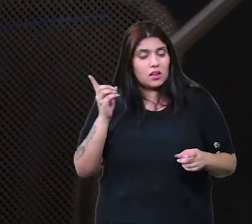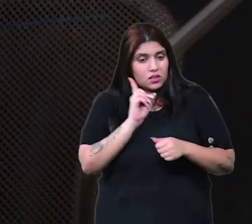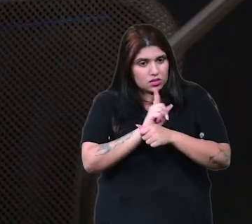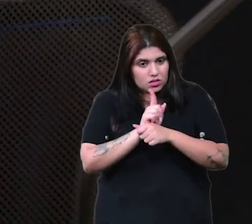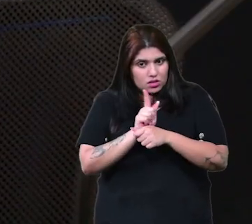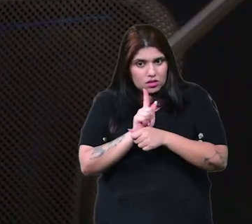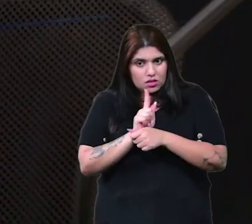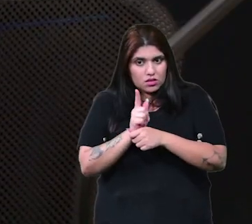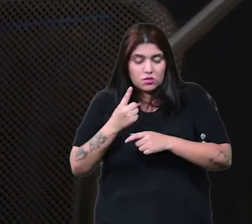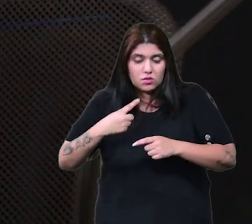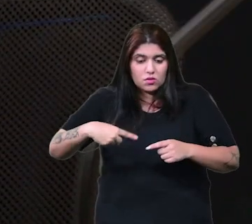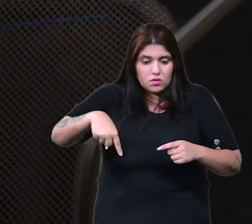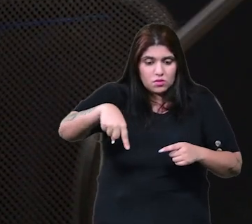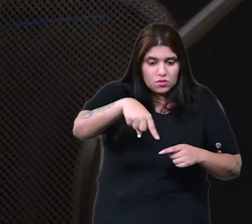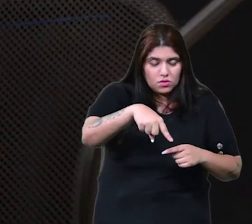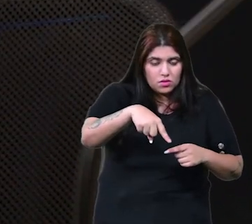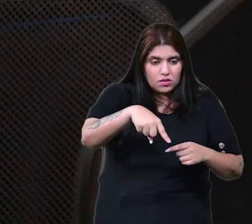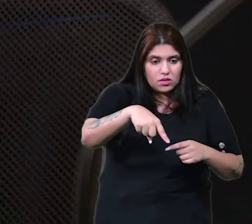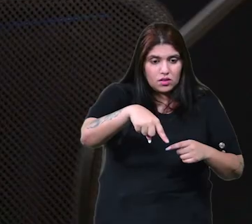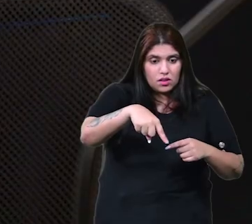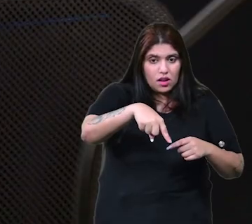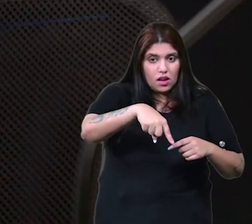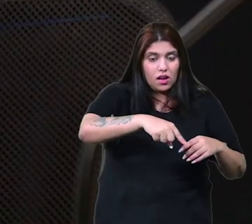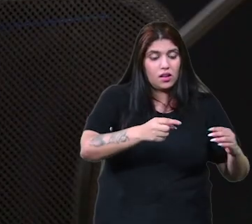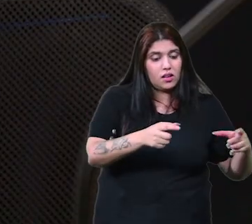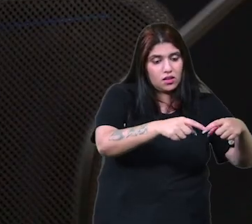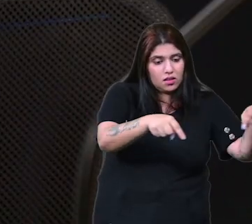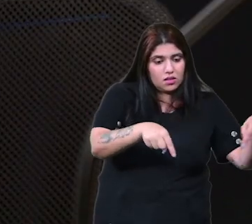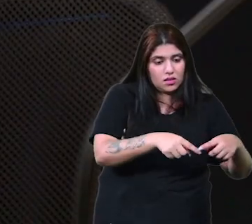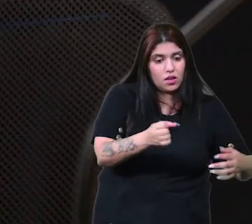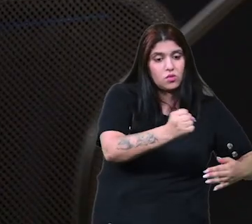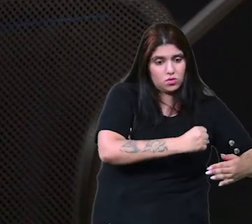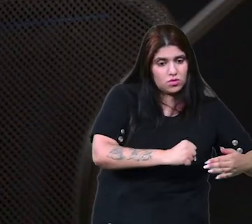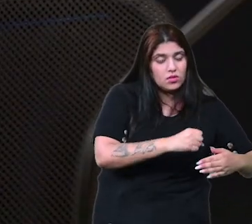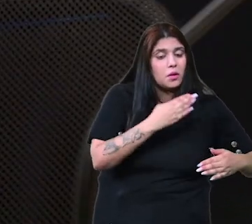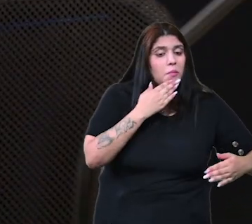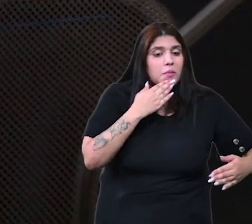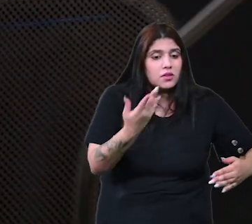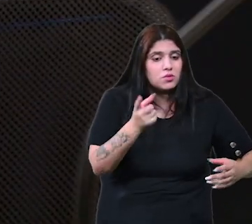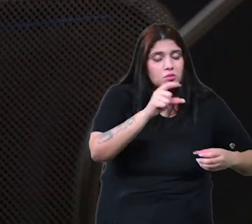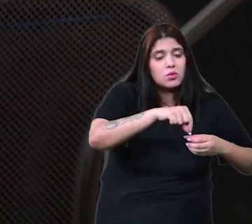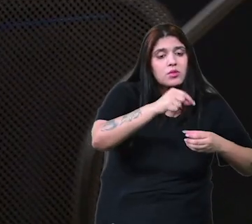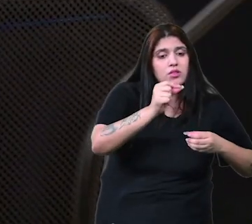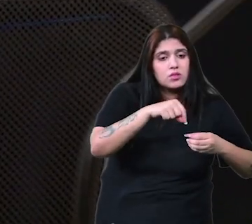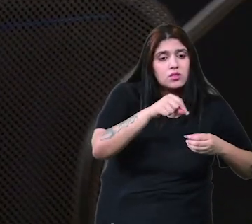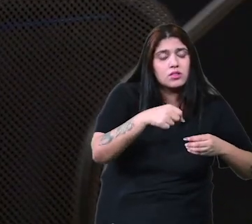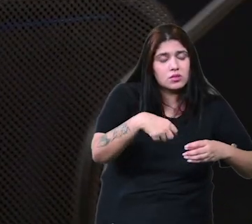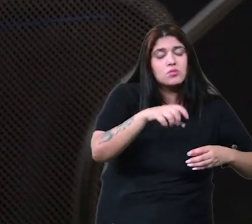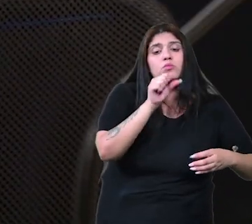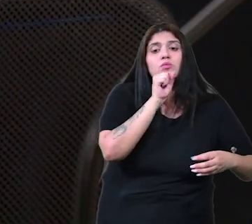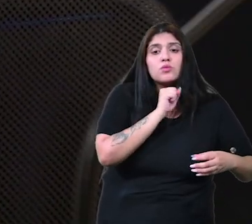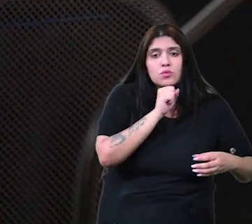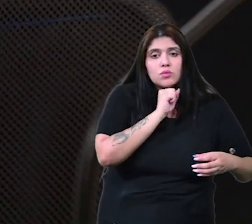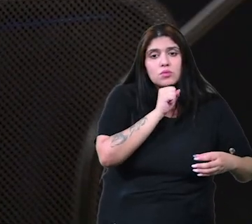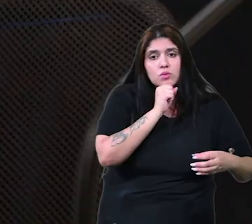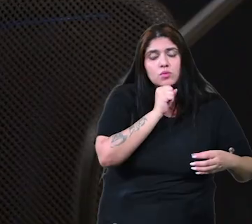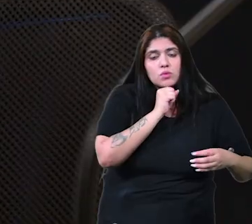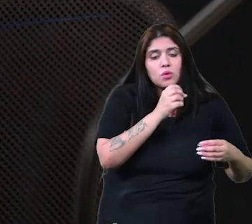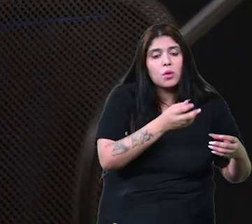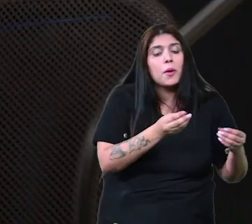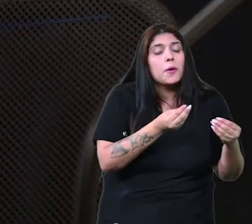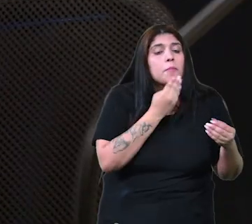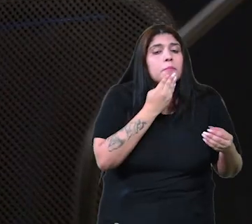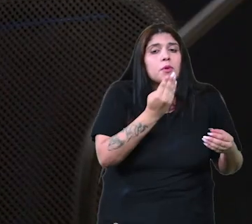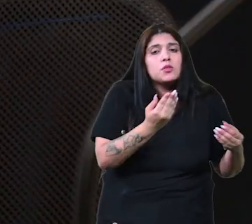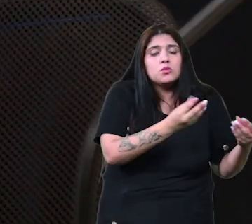cozinha e pediu para fazer um chá de vó, né? Um chazinho de vó para entregar na UH, na unidade habitacional, no quarto,